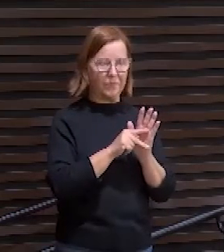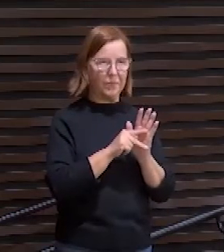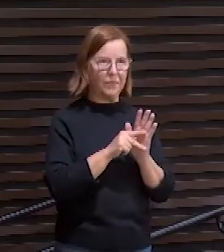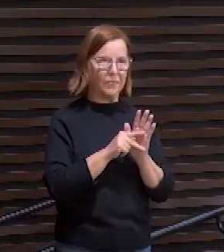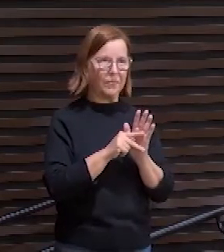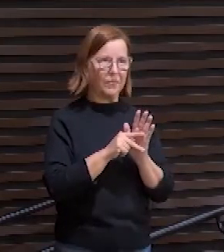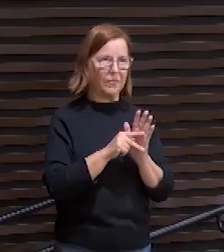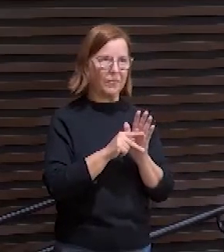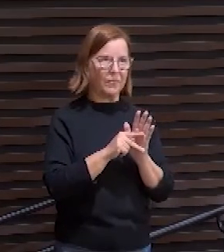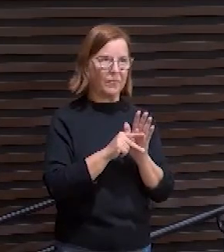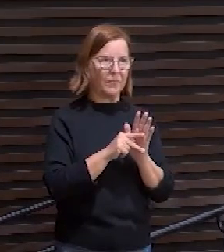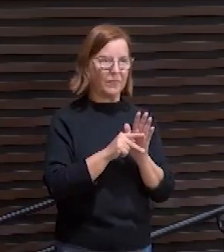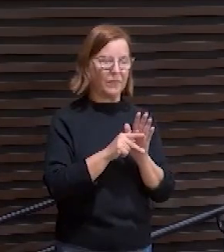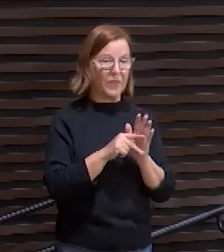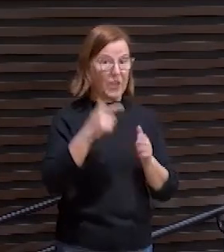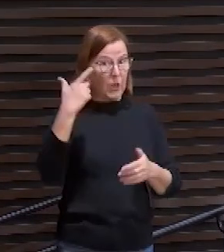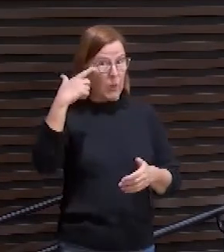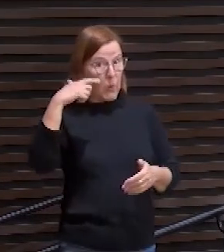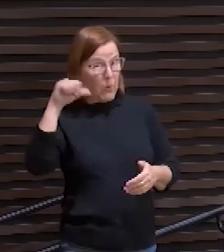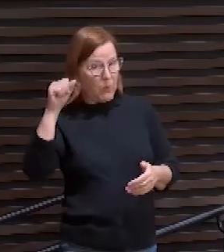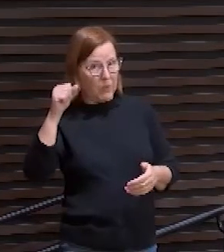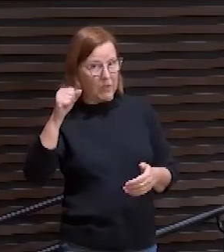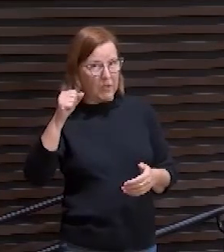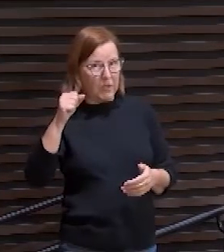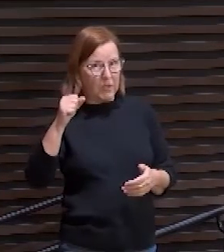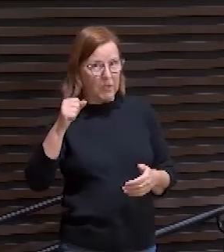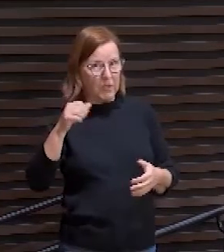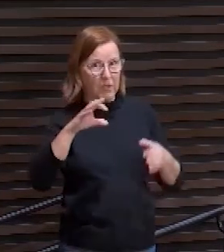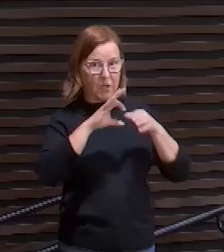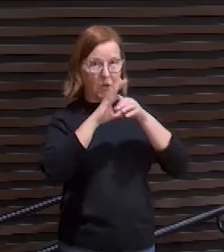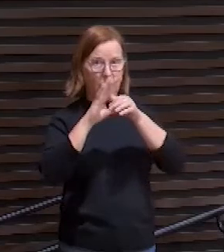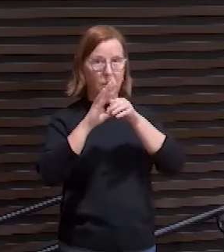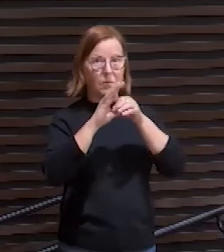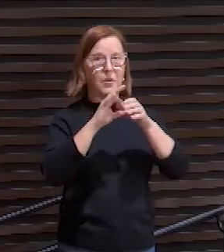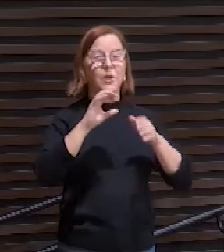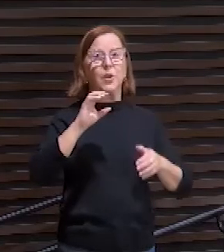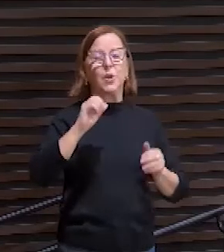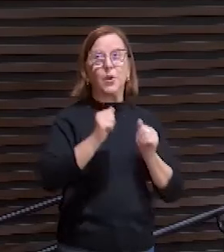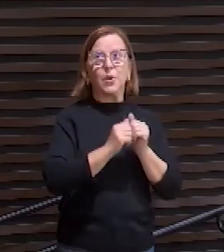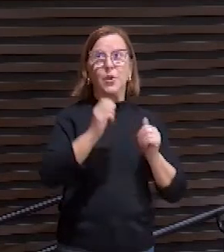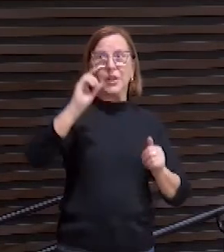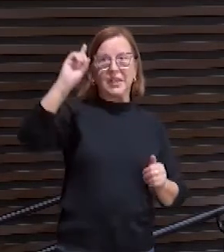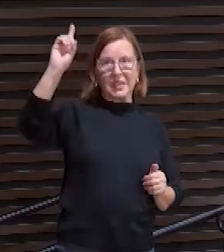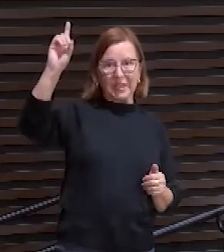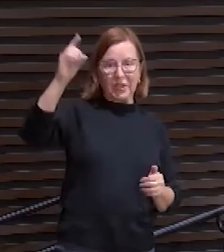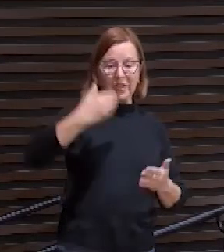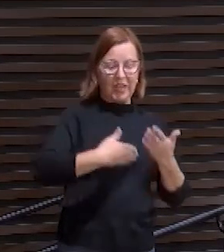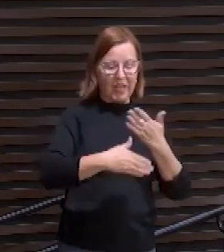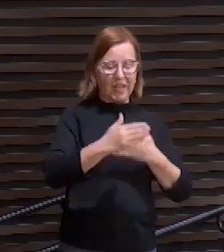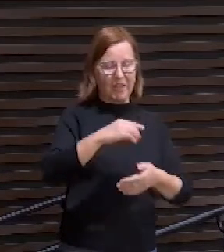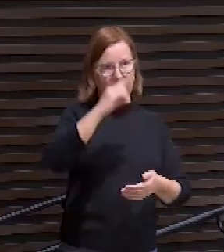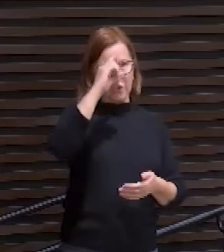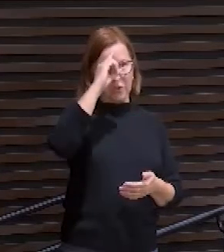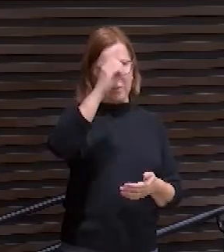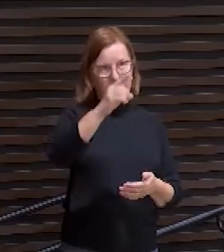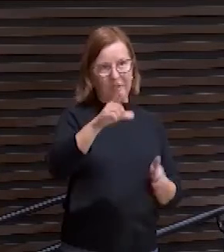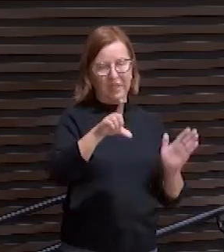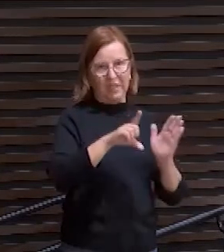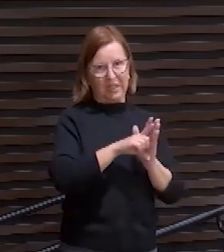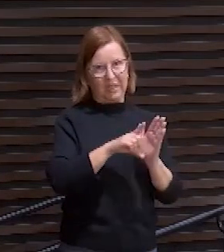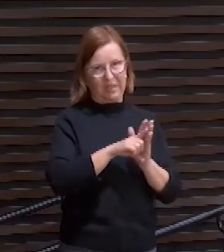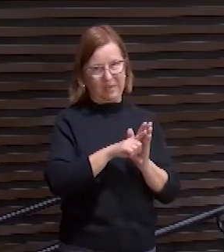de alcançar um relacionamento com Deus por meio da obediência à lei. É aqui que é a